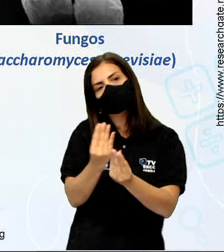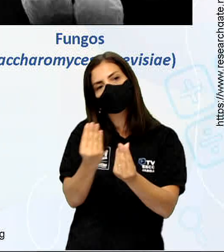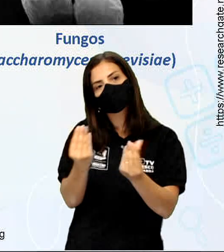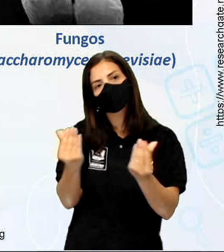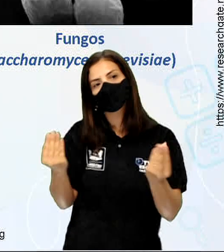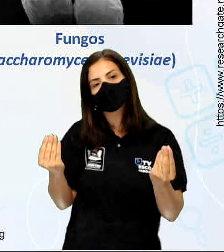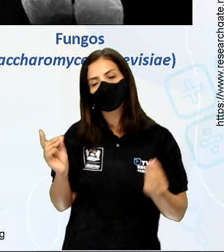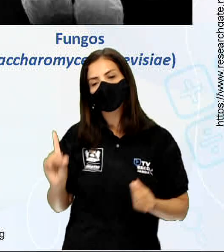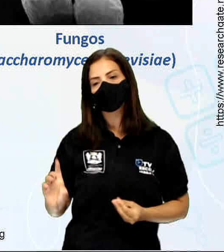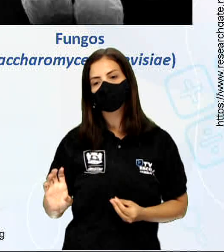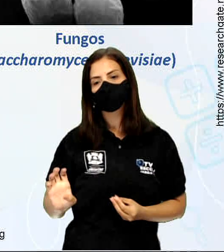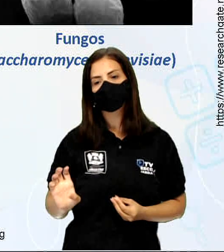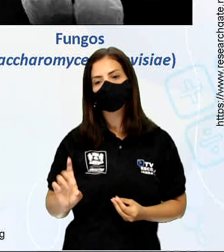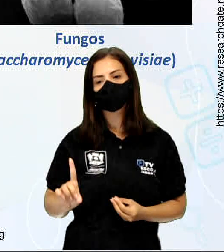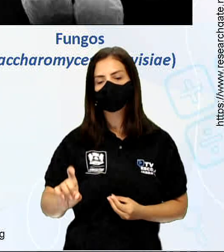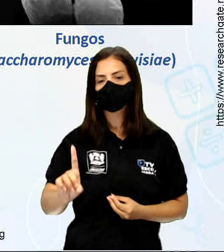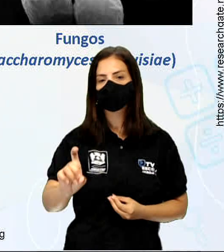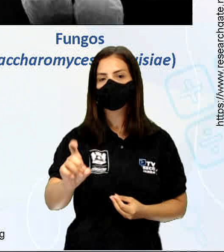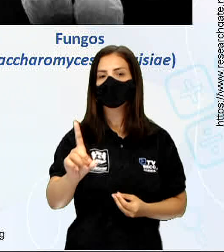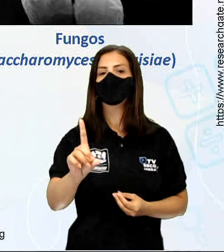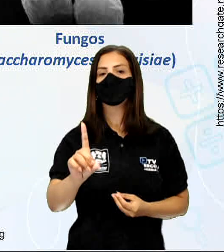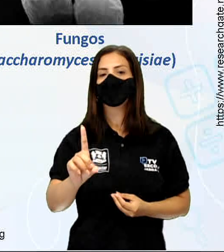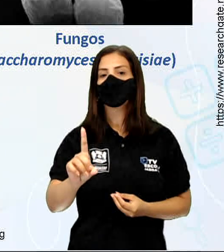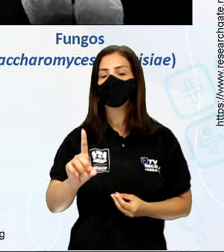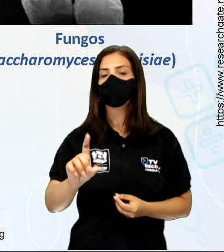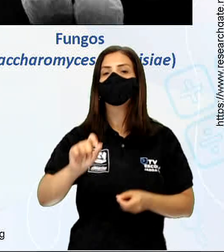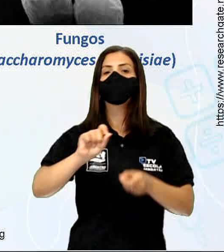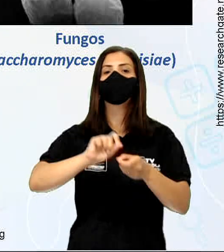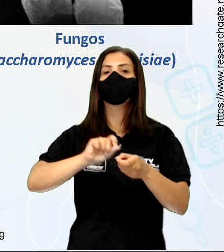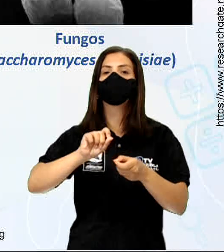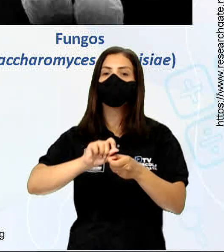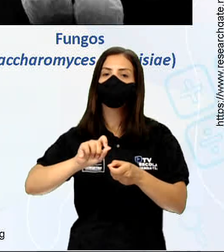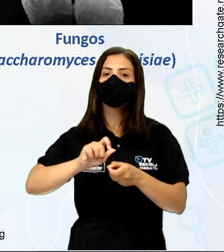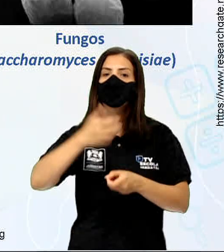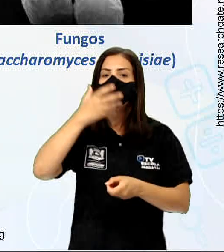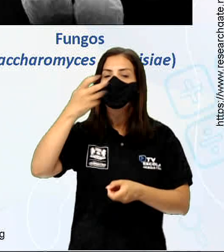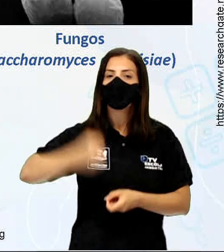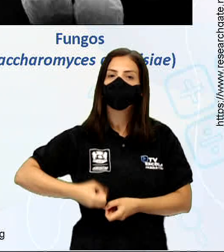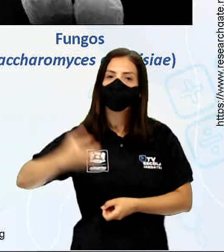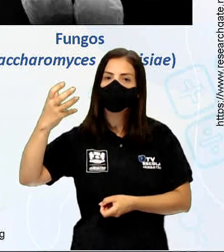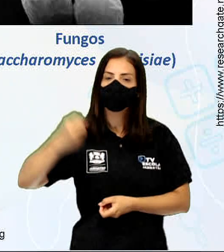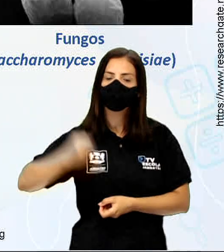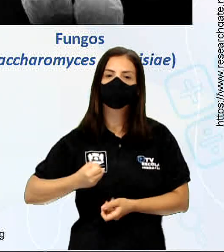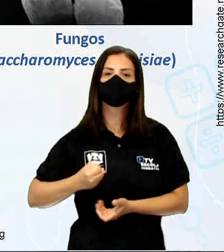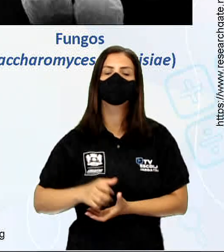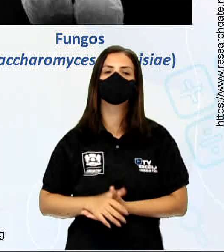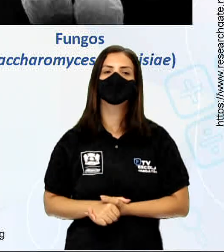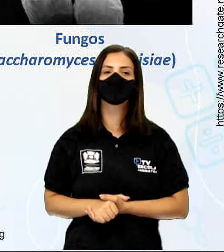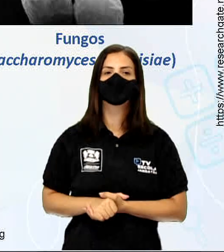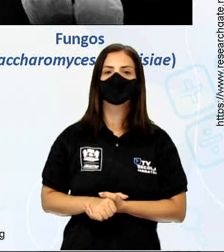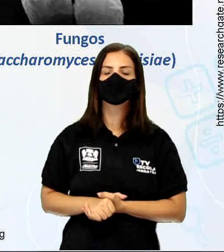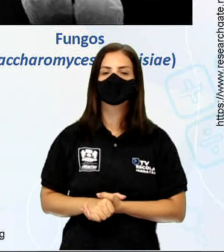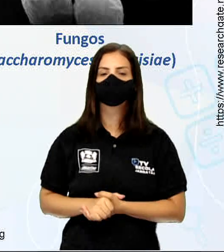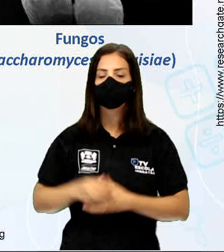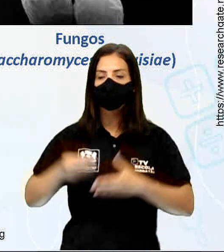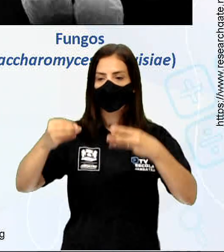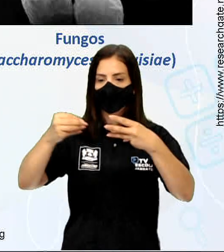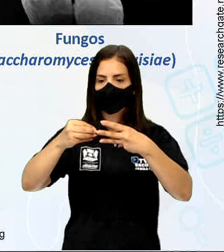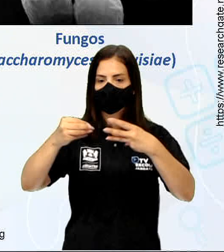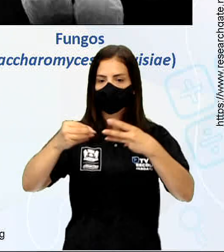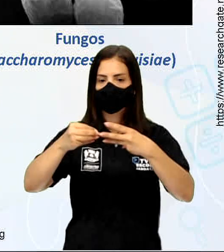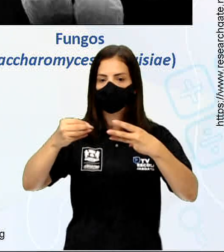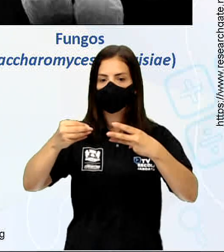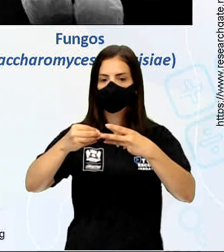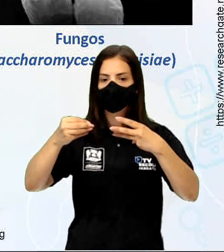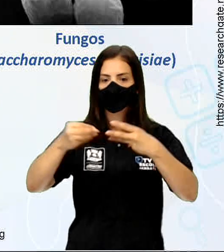dessas bactérias do gênero Lactobacillus, elas produzem ácido lático. As nossas células musculares elas também realizam um processo